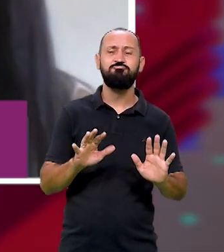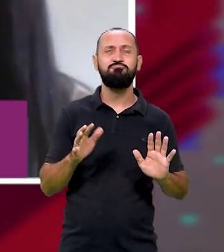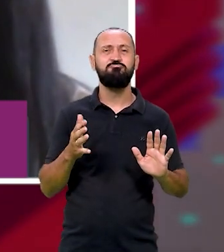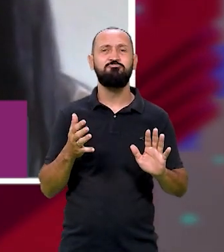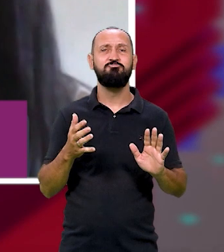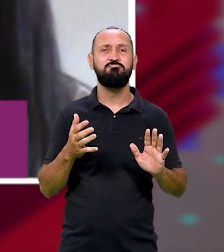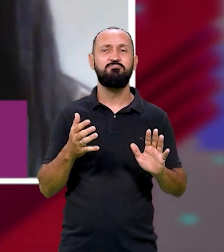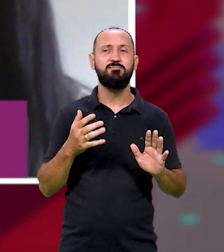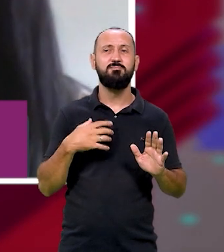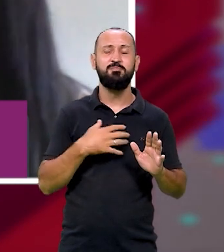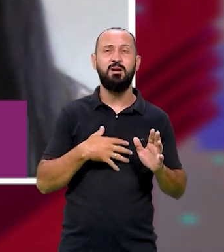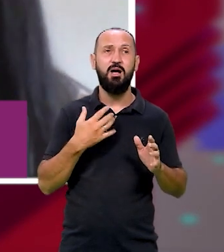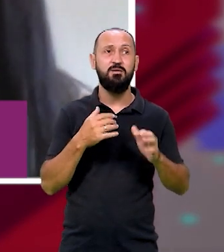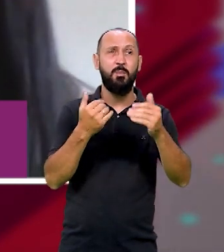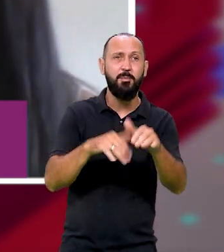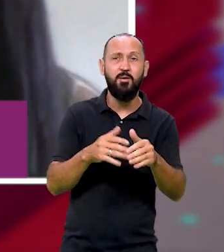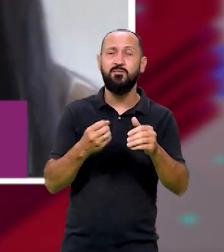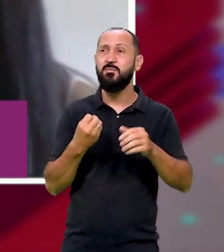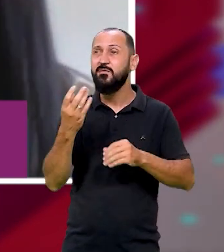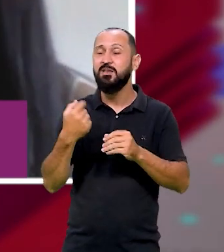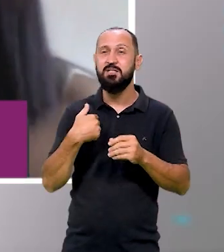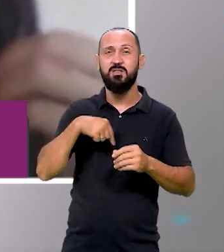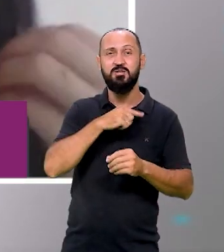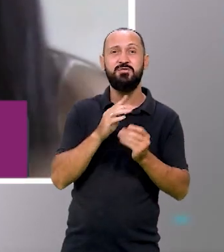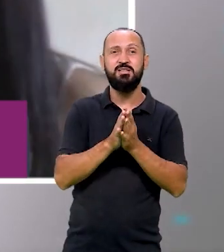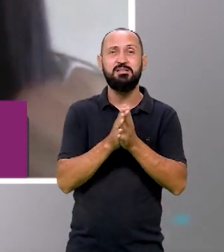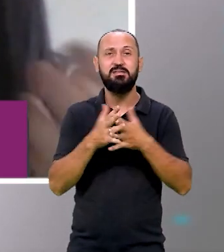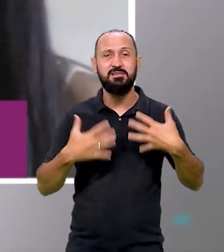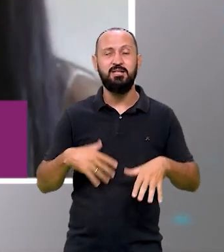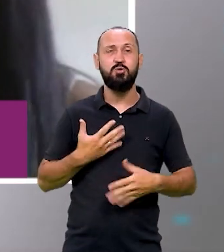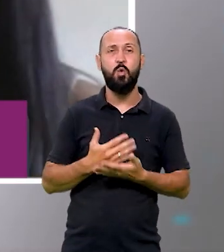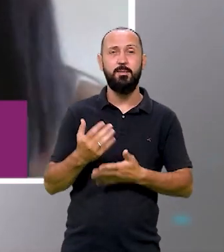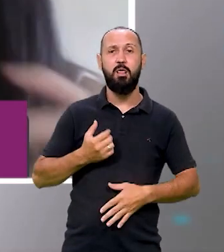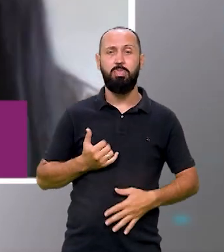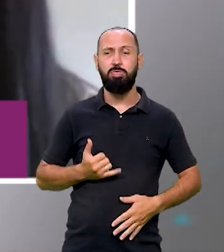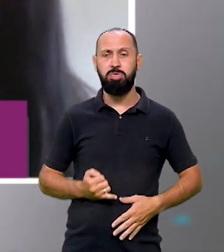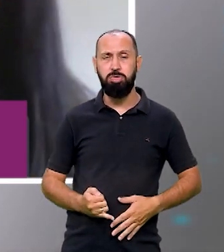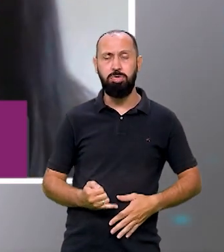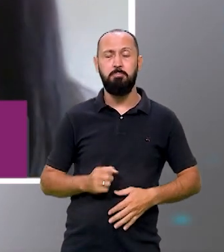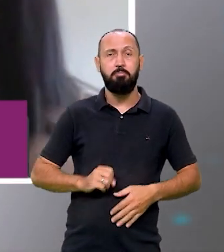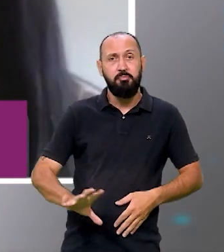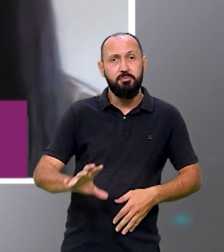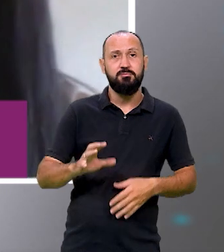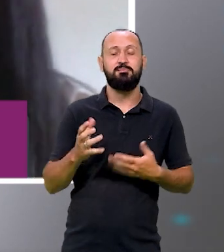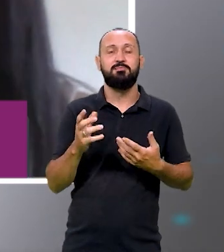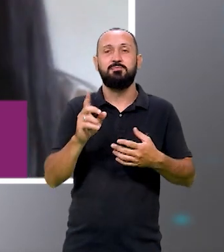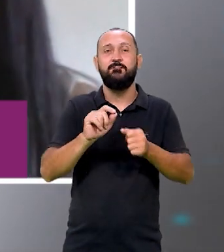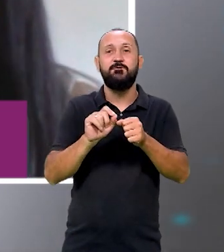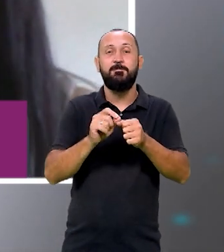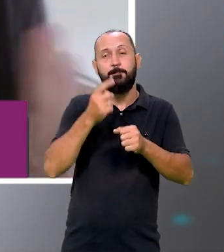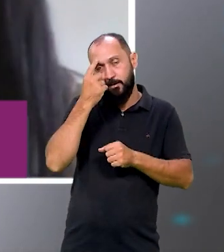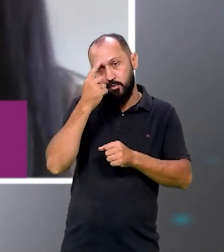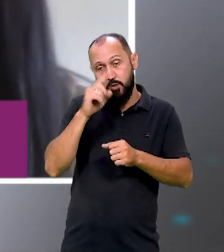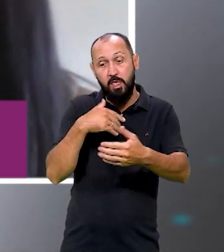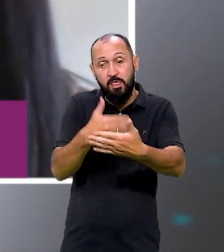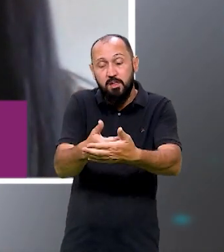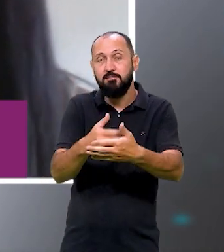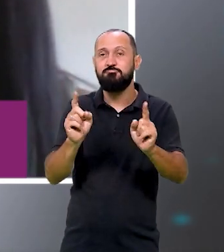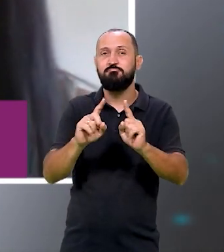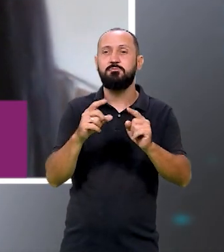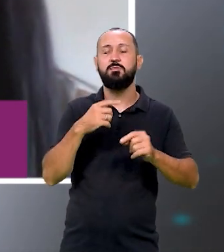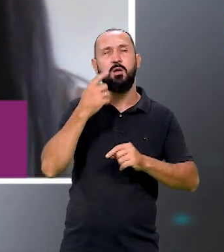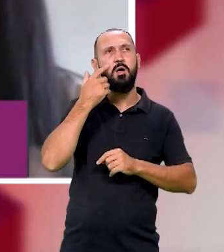correta, e não deixe para testar nada no dia da prova. Por quê? Porque associa a parte emocional. É muito comum a gente